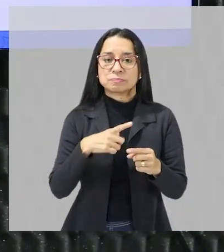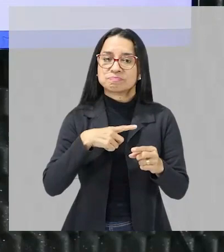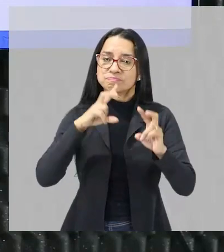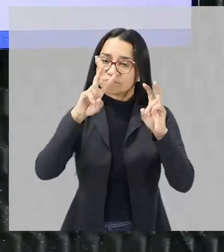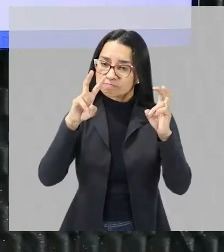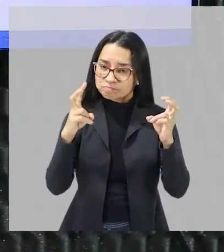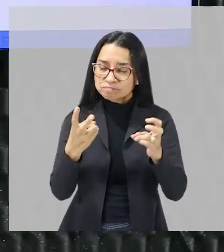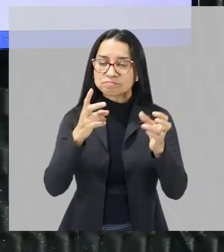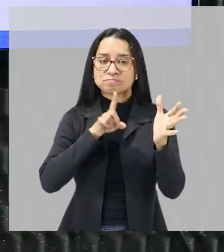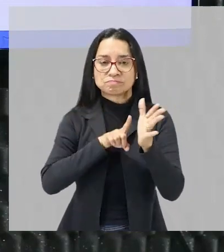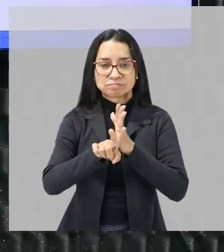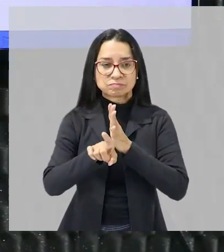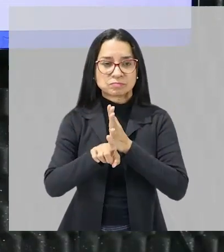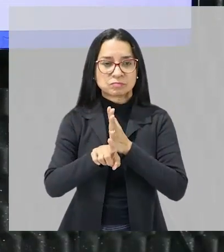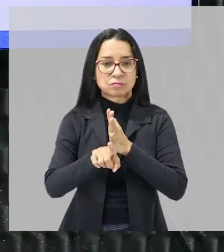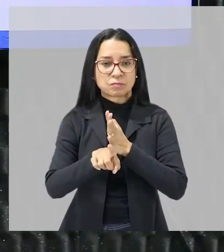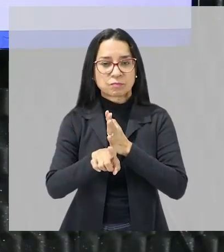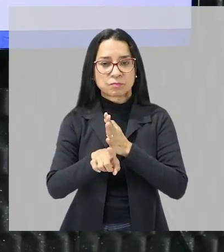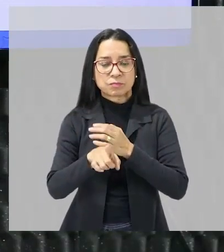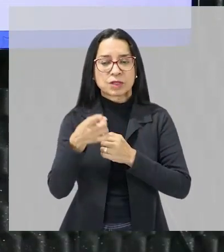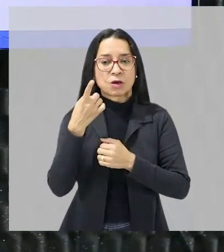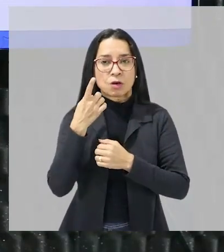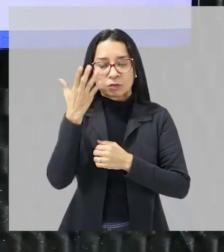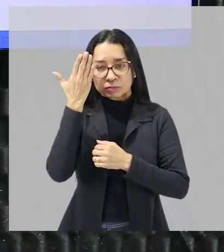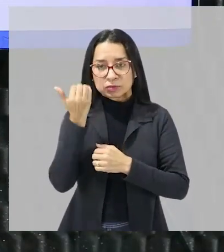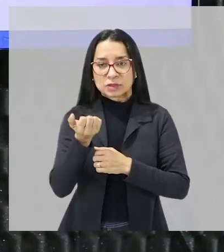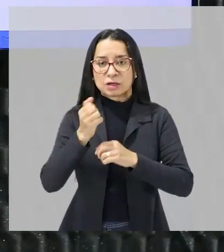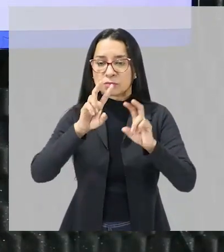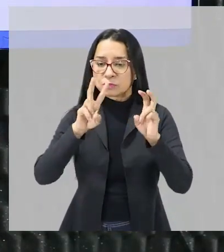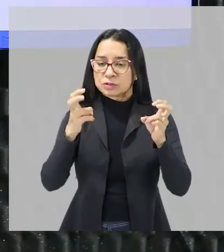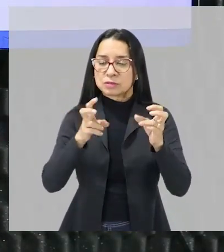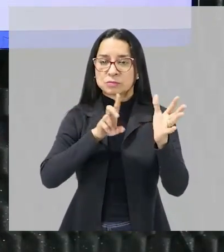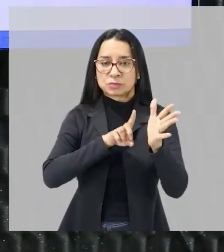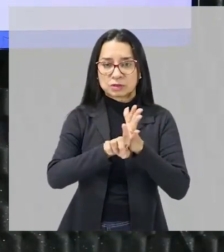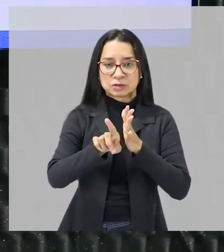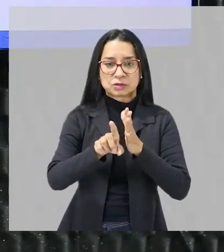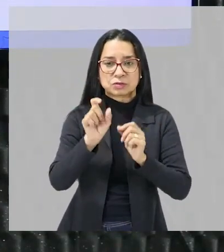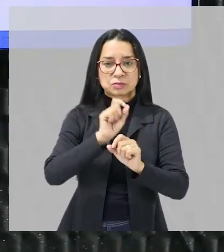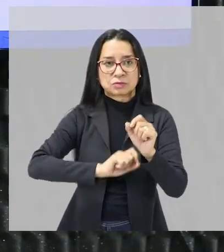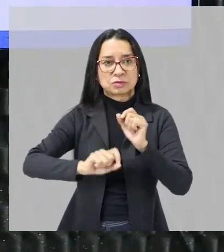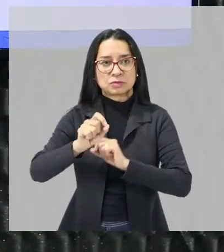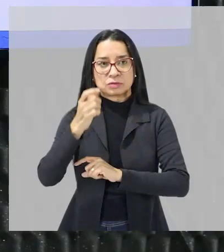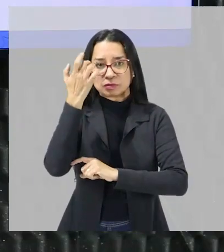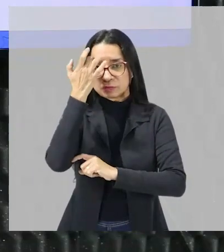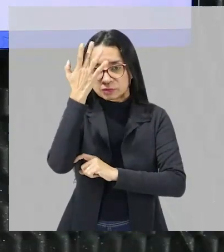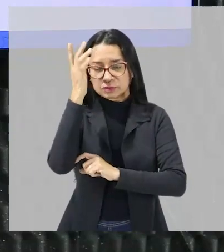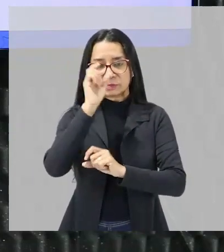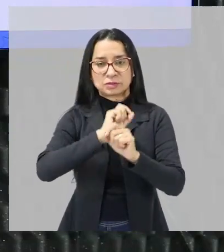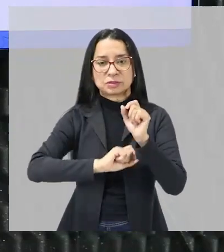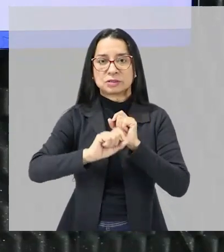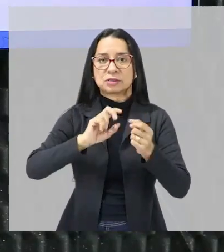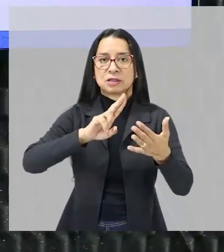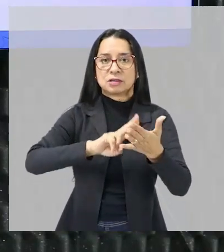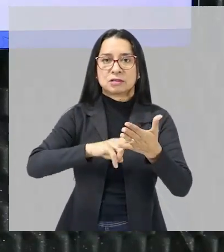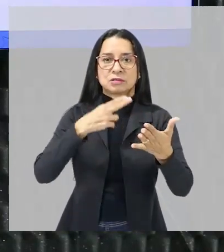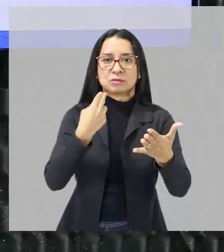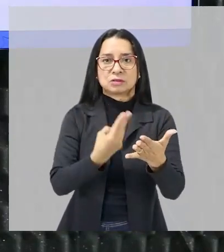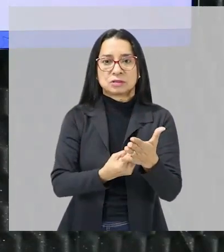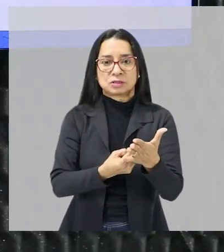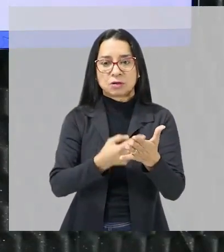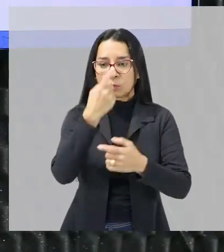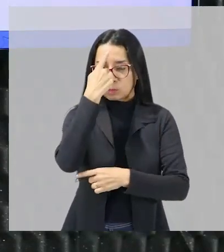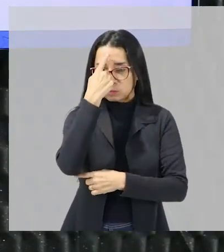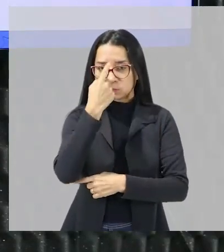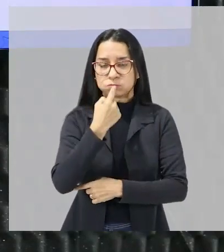questão. E aí, quando você sabe o tema da questão, isso facilita a interpretação da